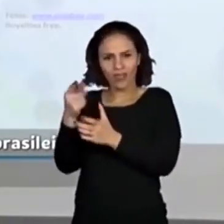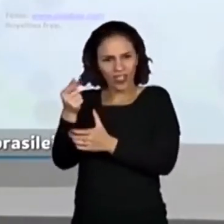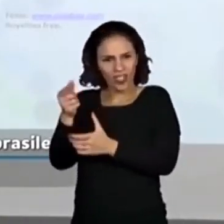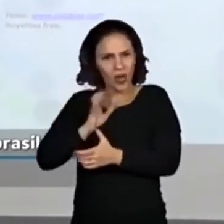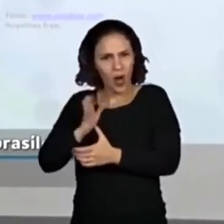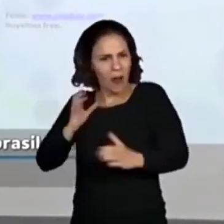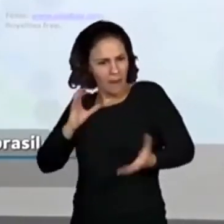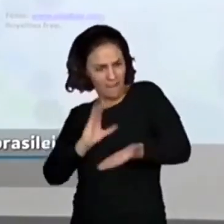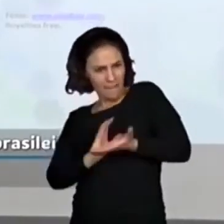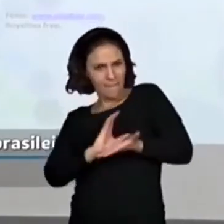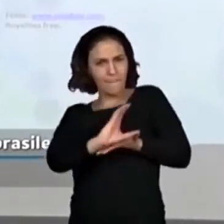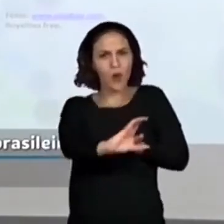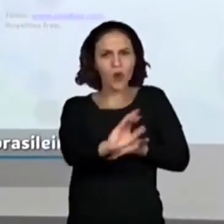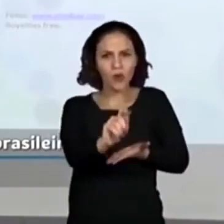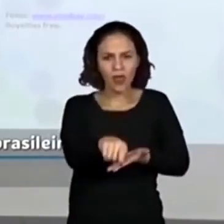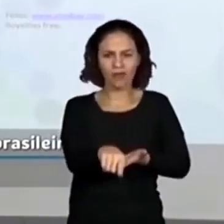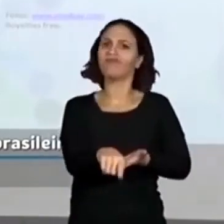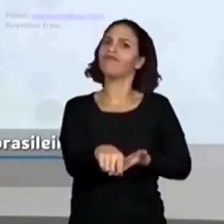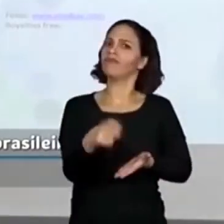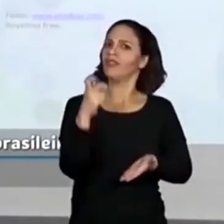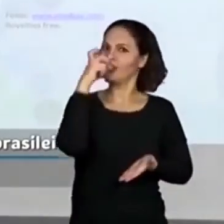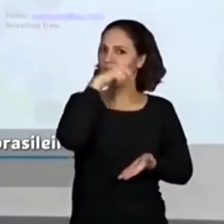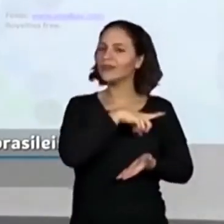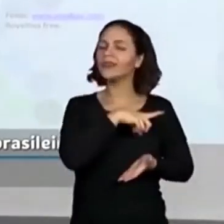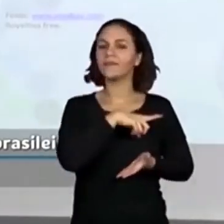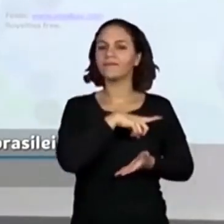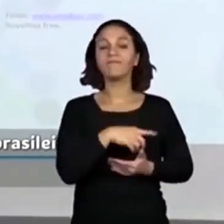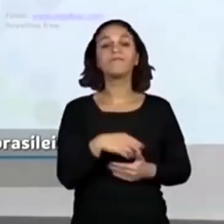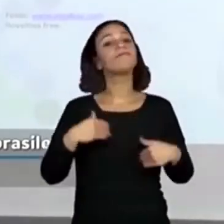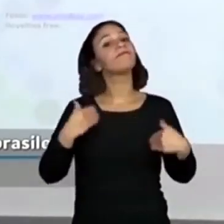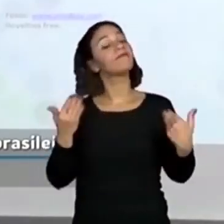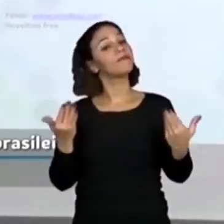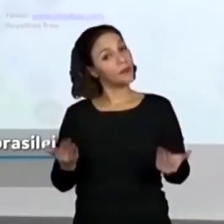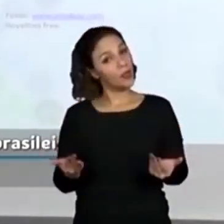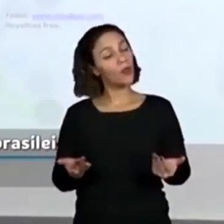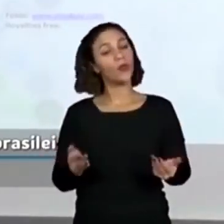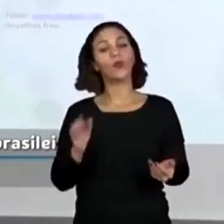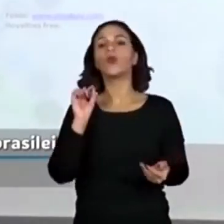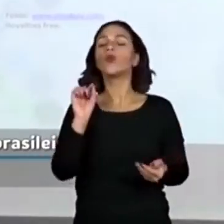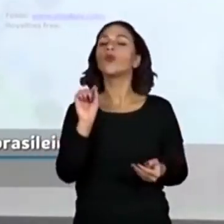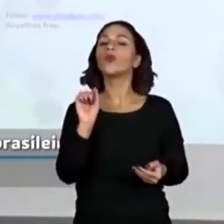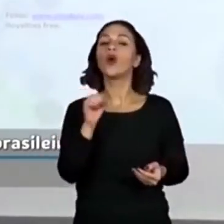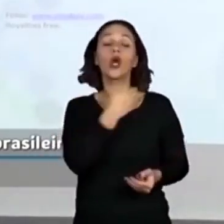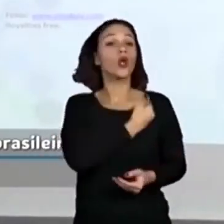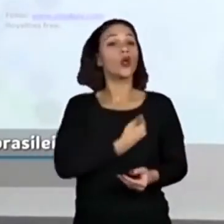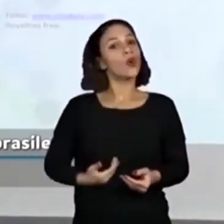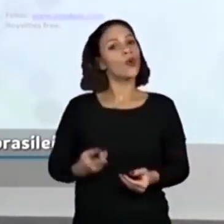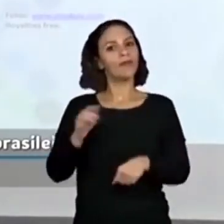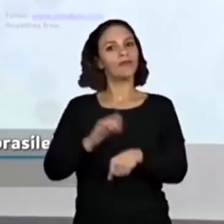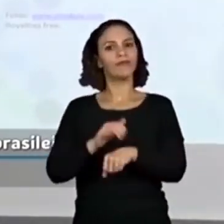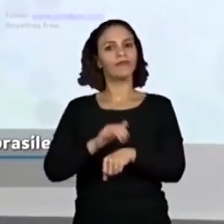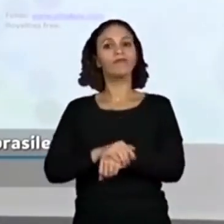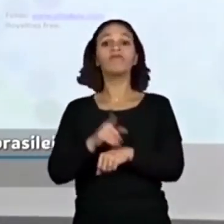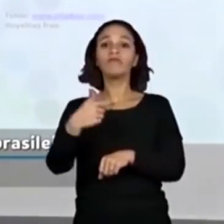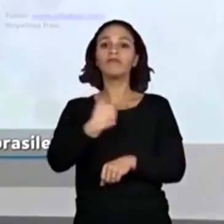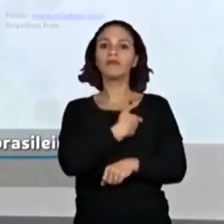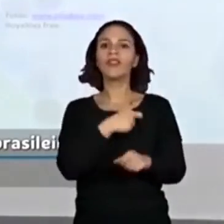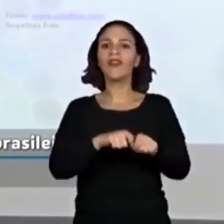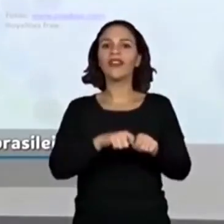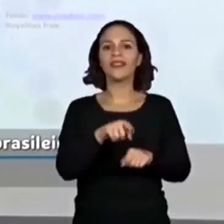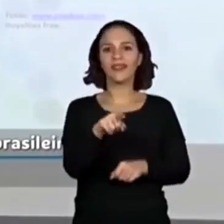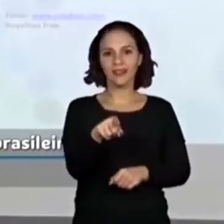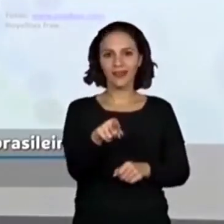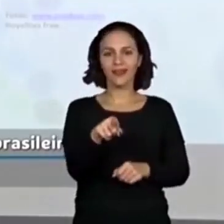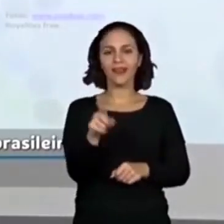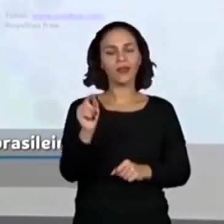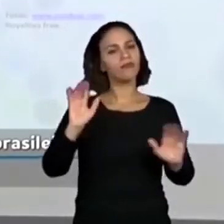para bancar uma indústria dessas. Então, fica ao cargo do governo fazer isso. E foi o que Getúlio Vargas fez, né?